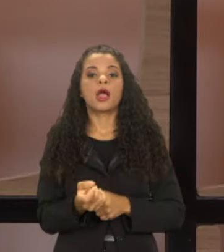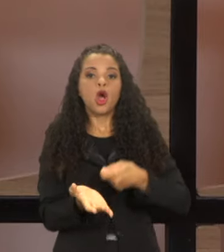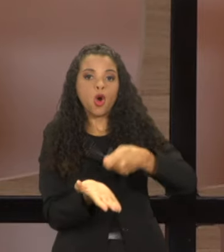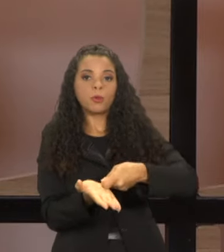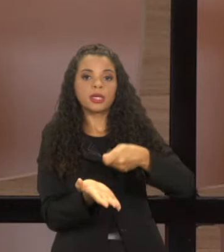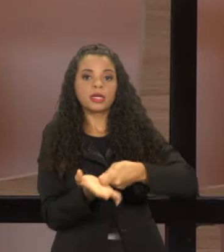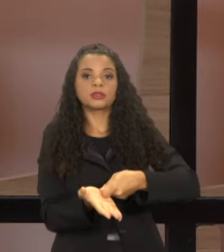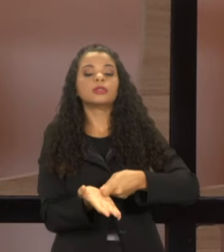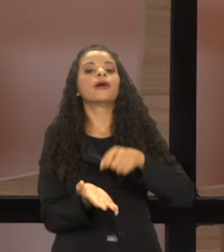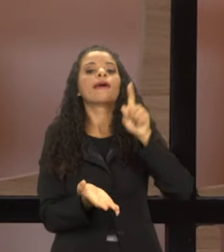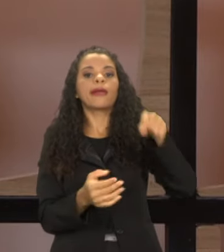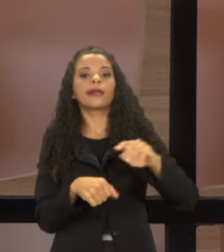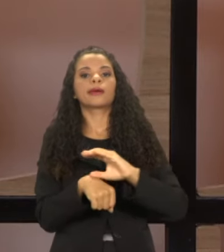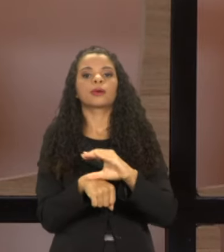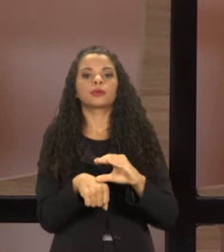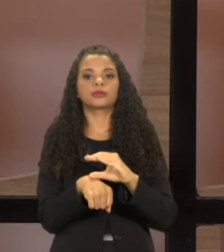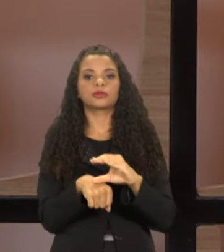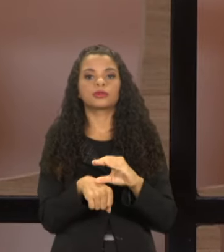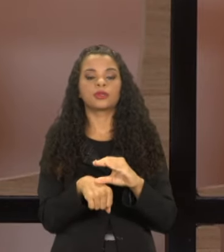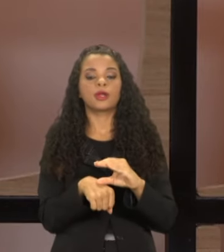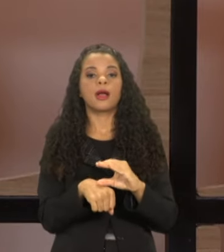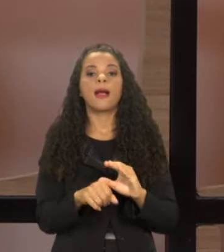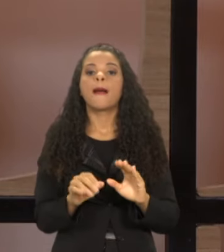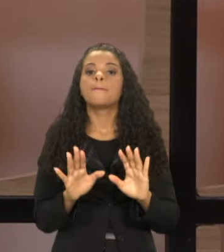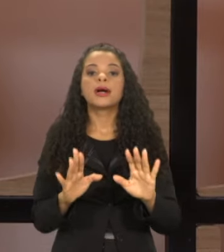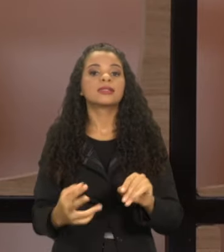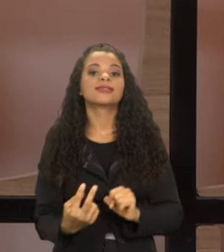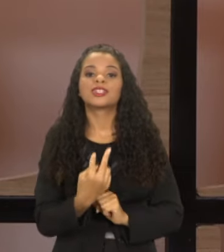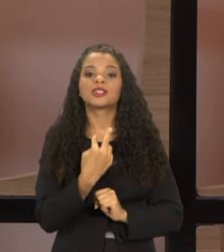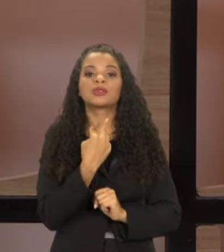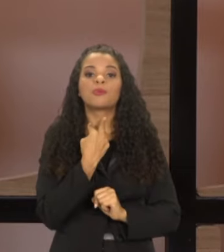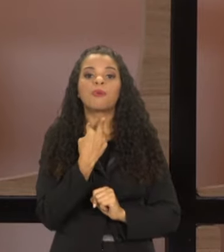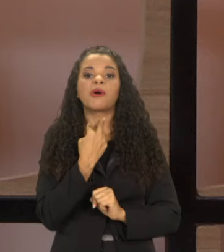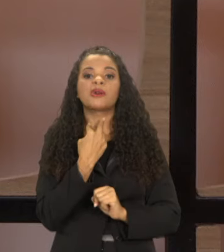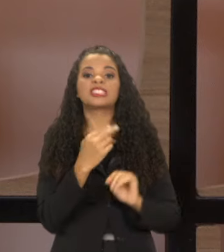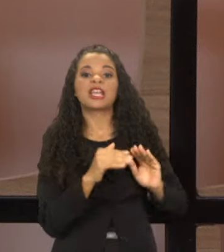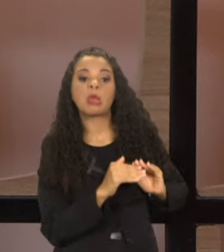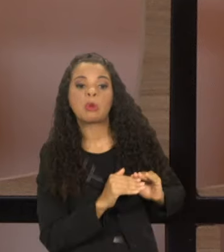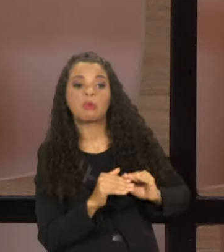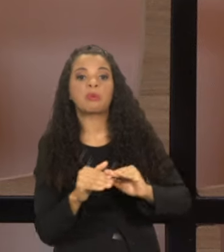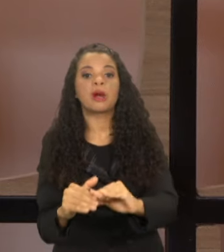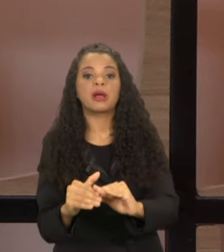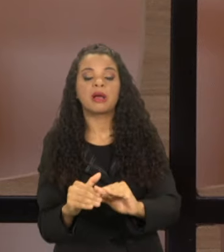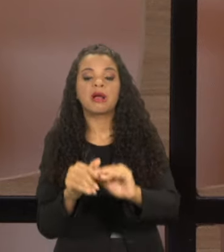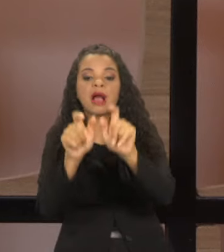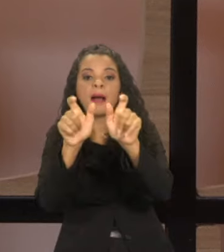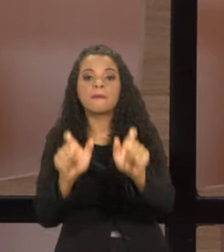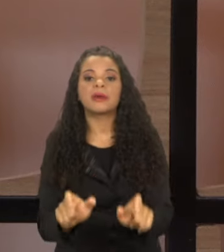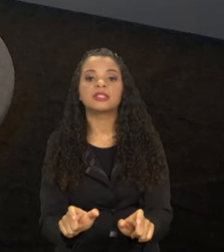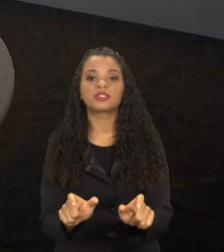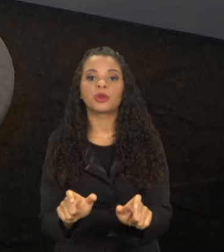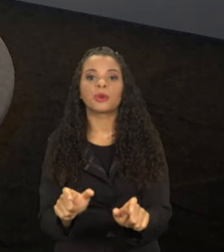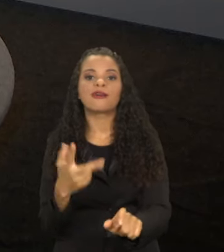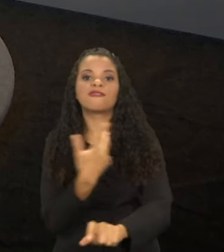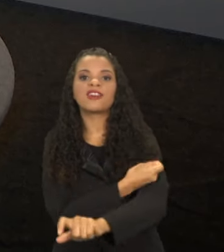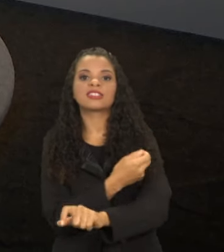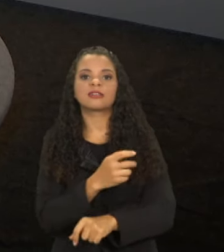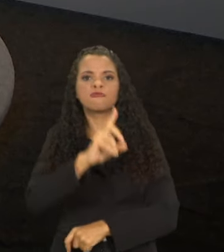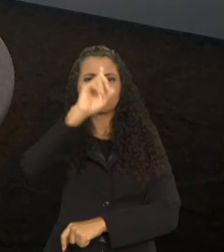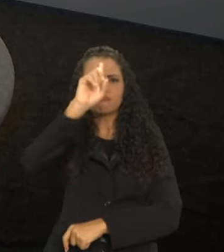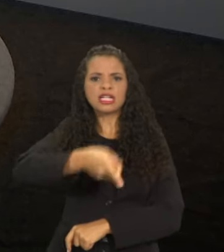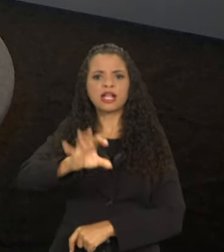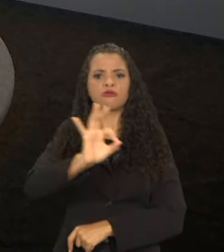constitucional, mas não se pode coagir as pessoas a se vacinar. Não é? Mandar o policial na casa das pessoas, Flávio, para ver assim, ó,